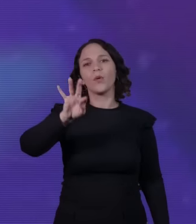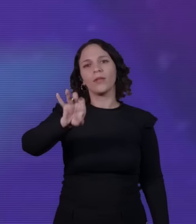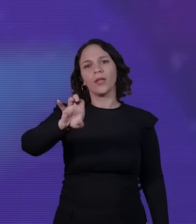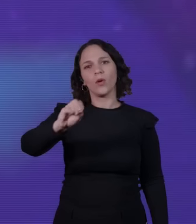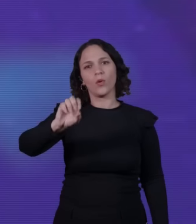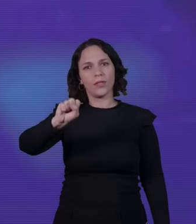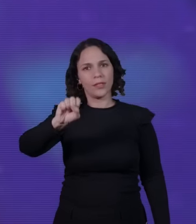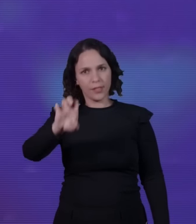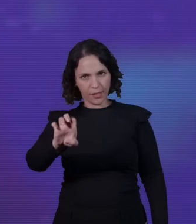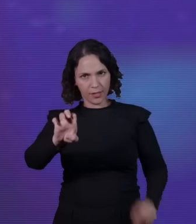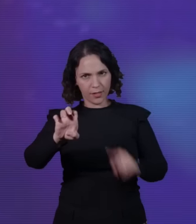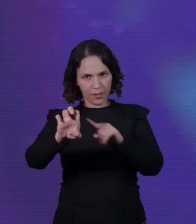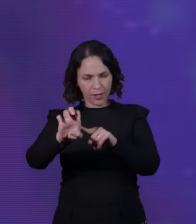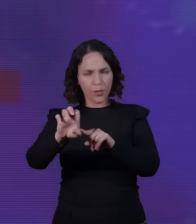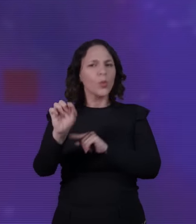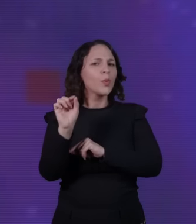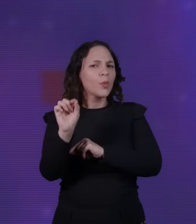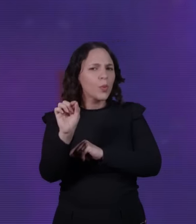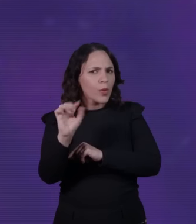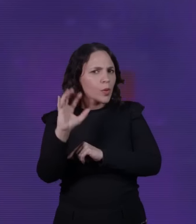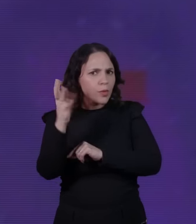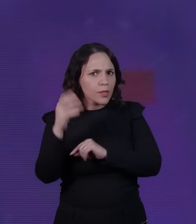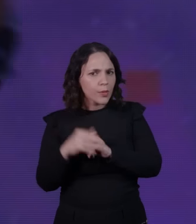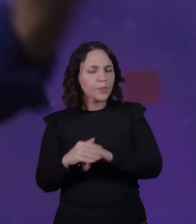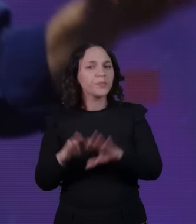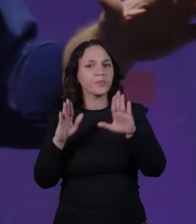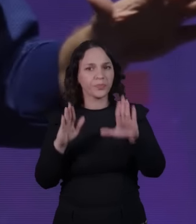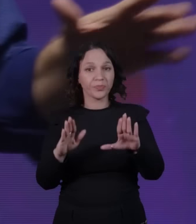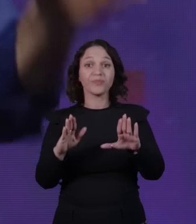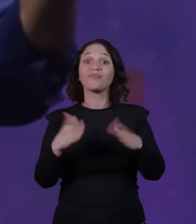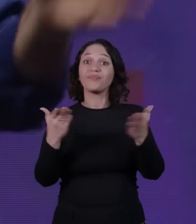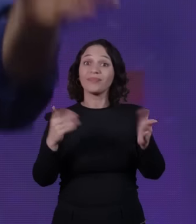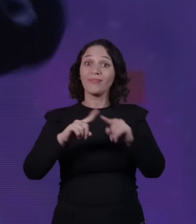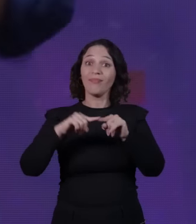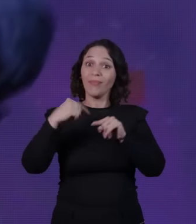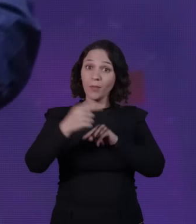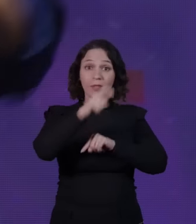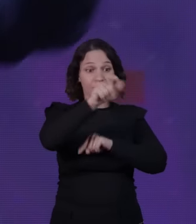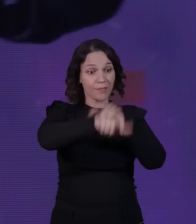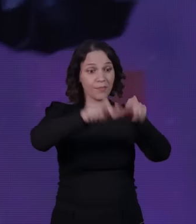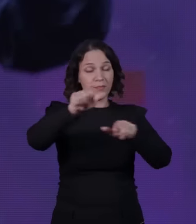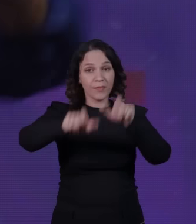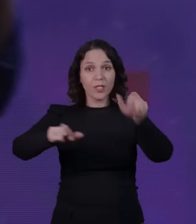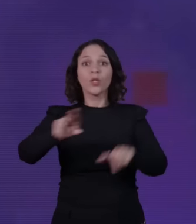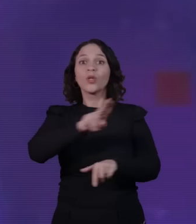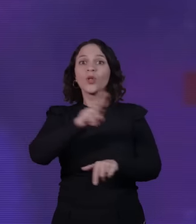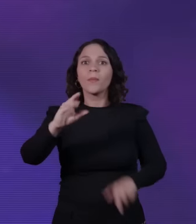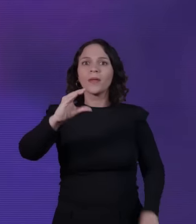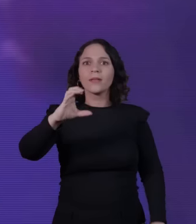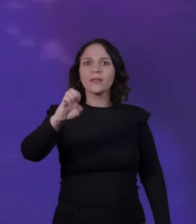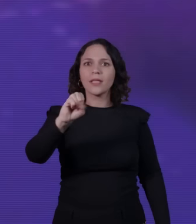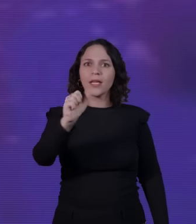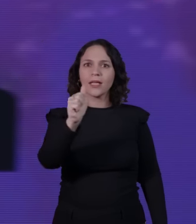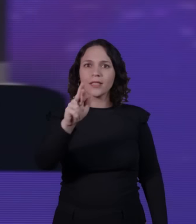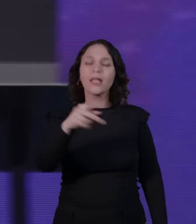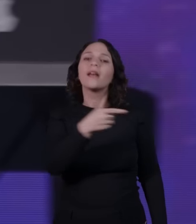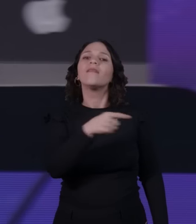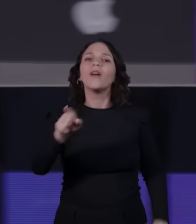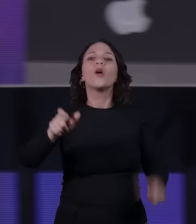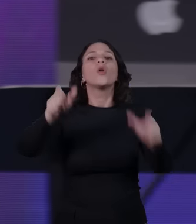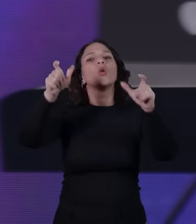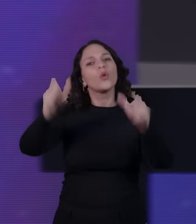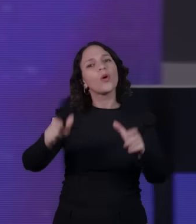onde, a partir de então, todos os Césares eram adorados no panteão dos deuses,